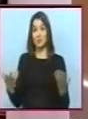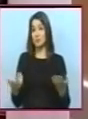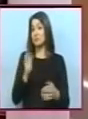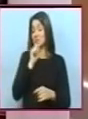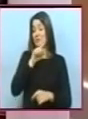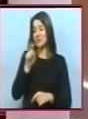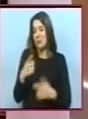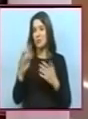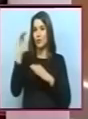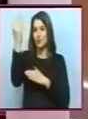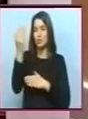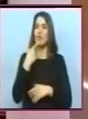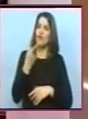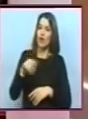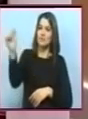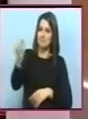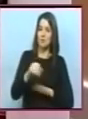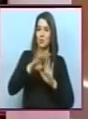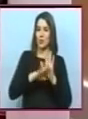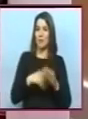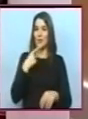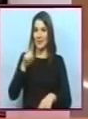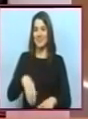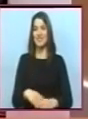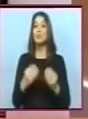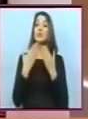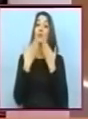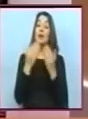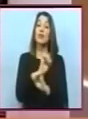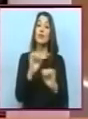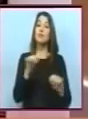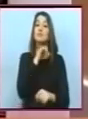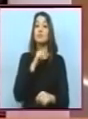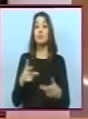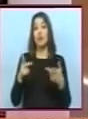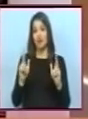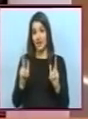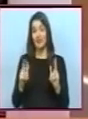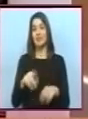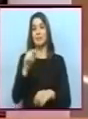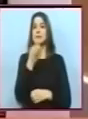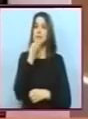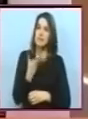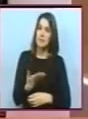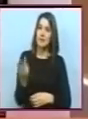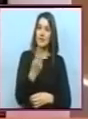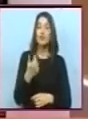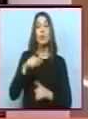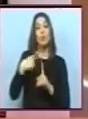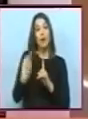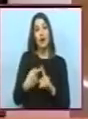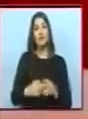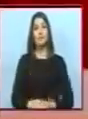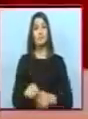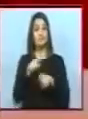não, mais à frente, voltarmos a repetir este programa. Muito obrigado pela obrigada. Vossa disponibilidade obrigado. E pela vossa obrigada. Simpatia. Um bom ano.